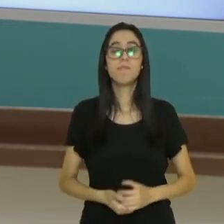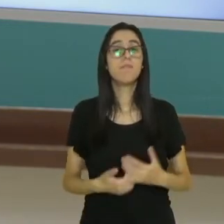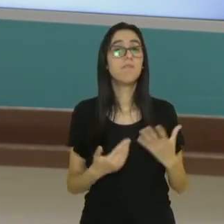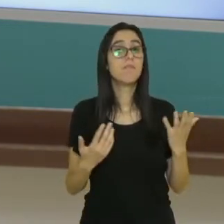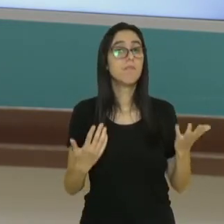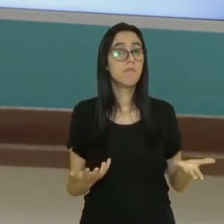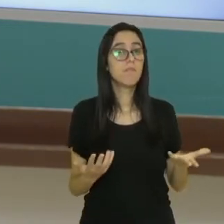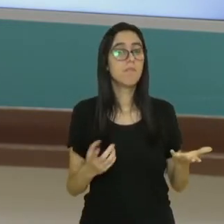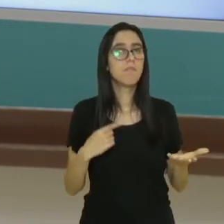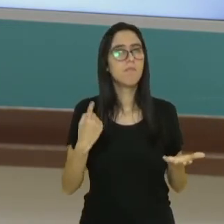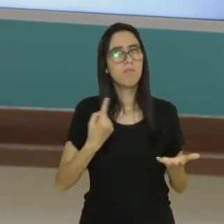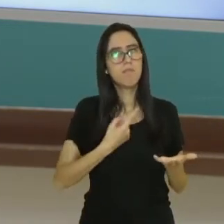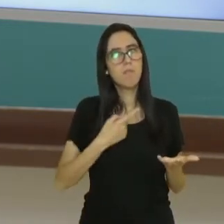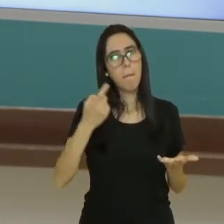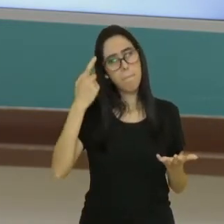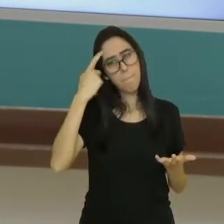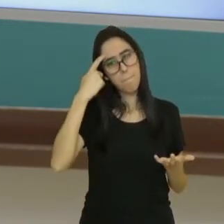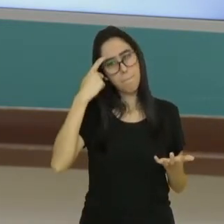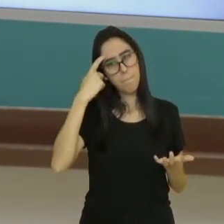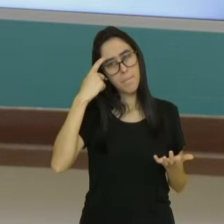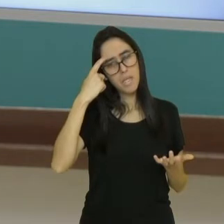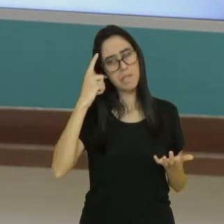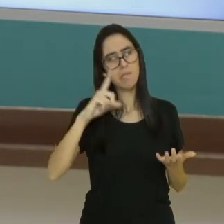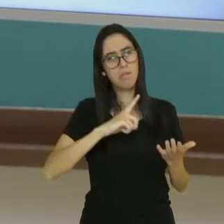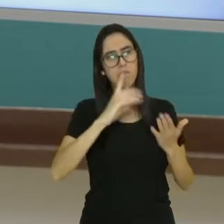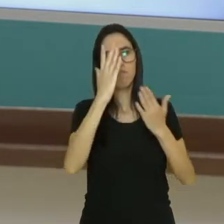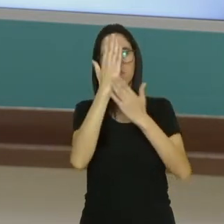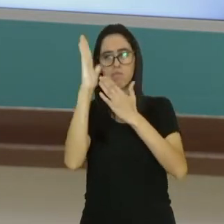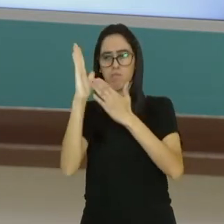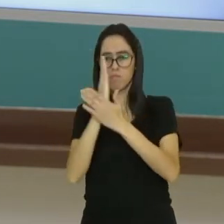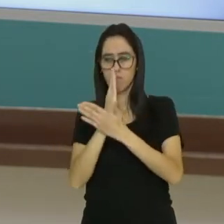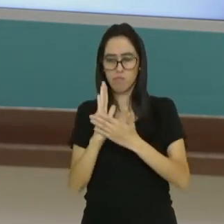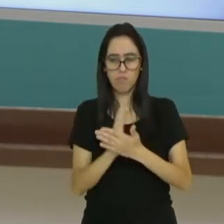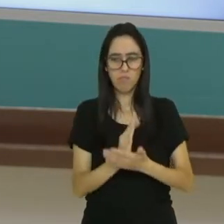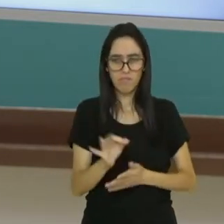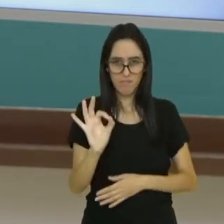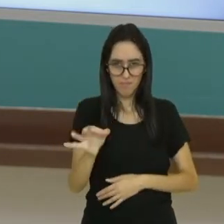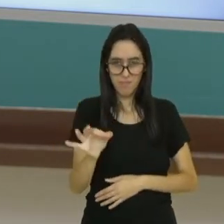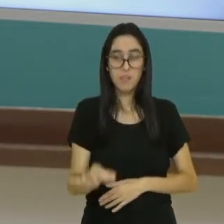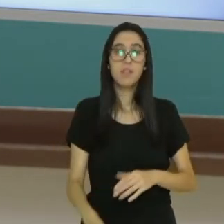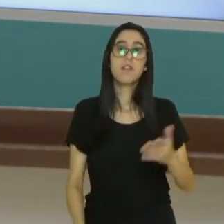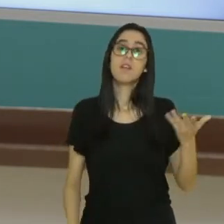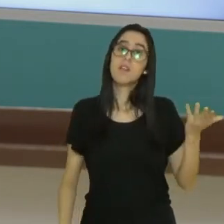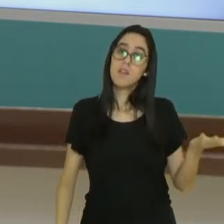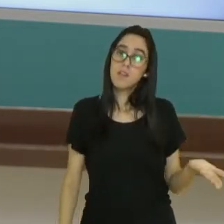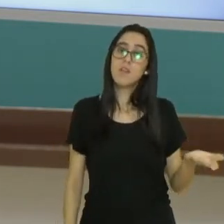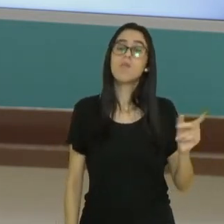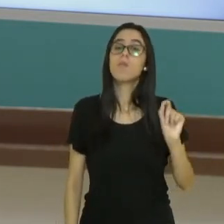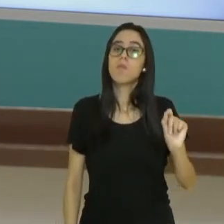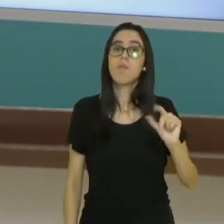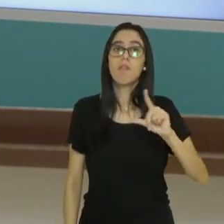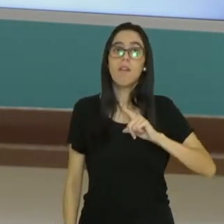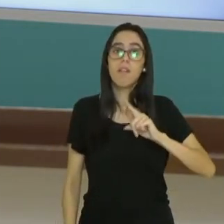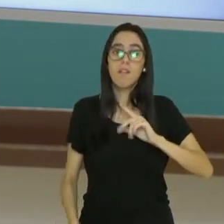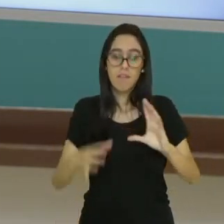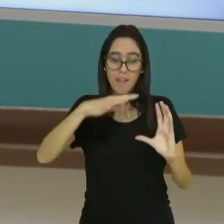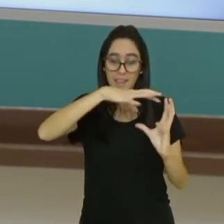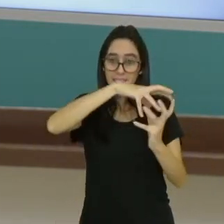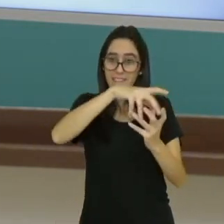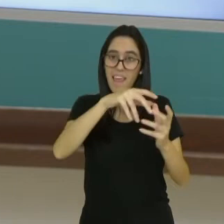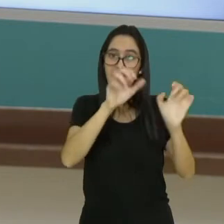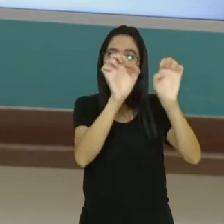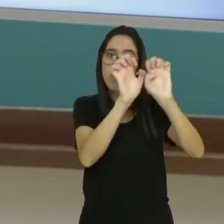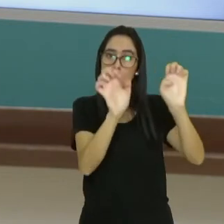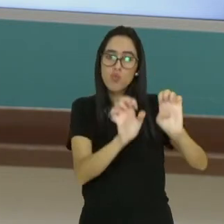aí, pensando um pouquinho em toda essa dinâmica, nós temos a própria estrutura ou interior